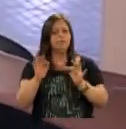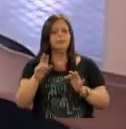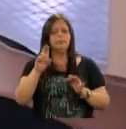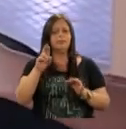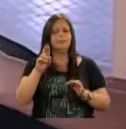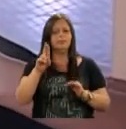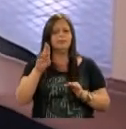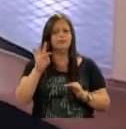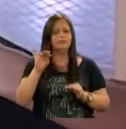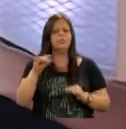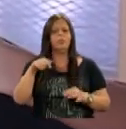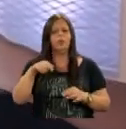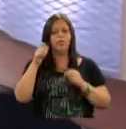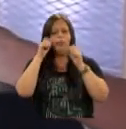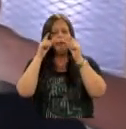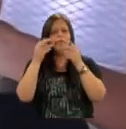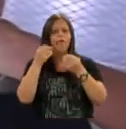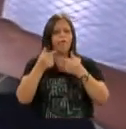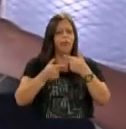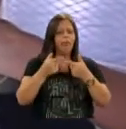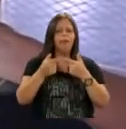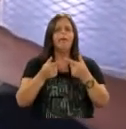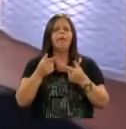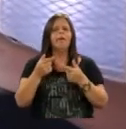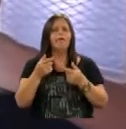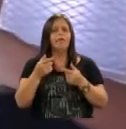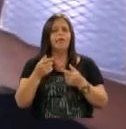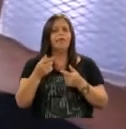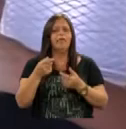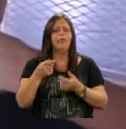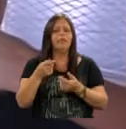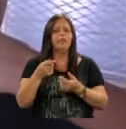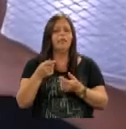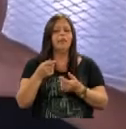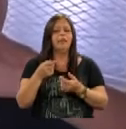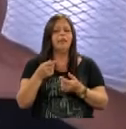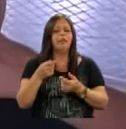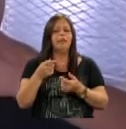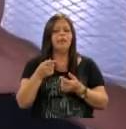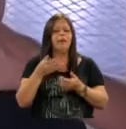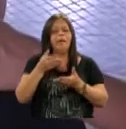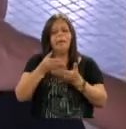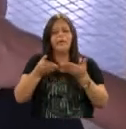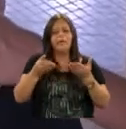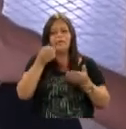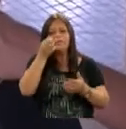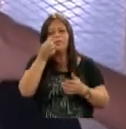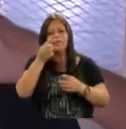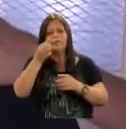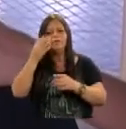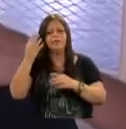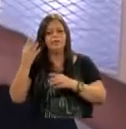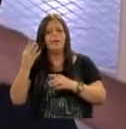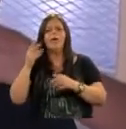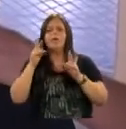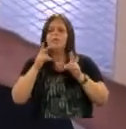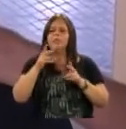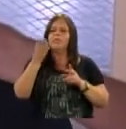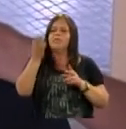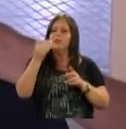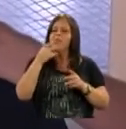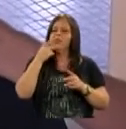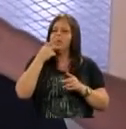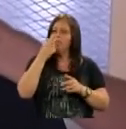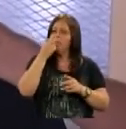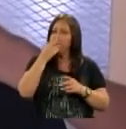mães passou bastante trabalho foi uma etapa bem parelha ela né acabou perdendo por 6 a 4 pessoal todo mundo elogiar nosso trabalho